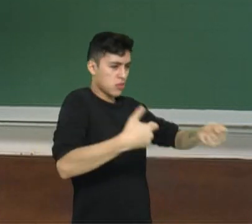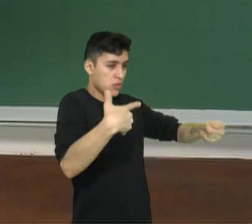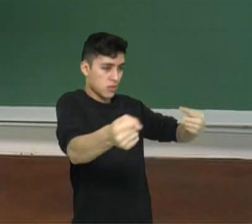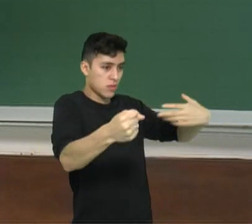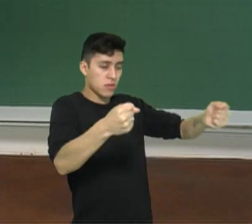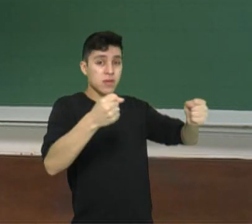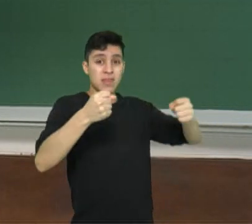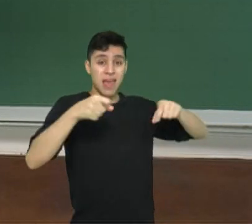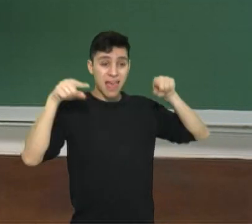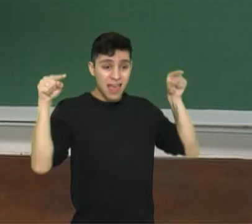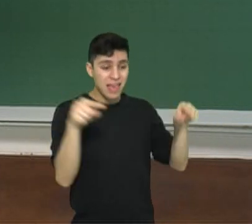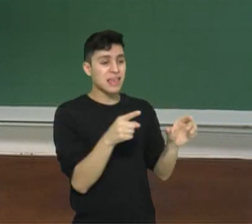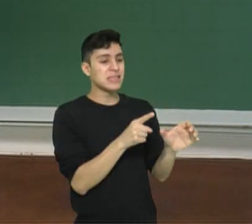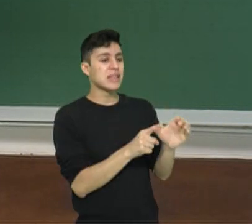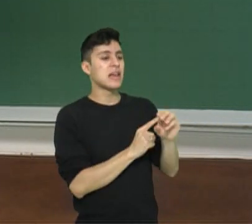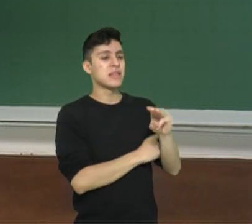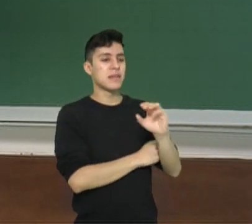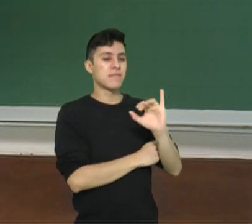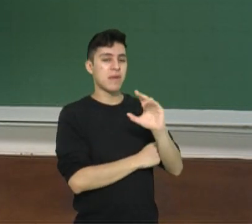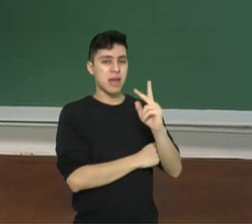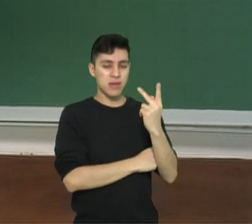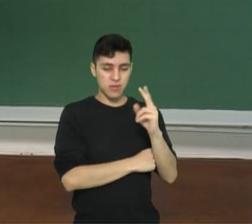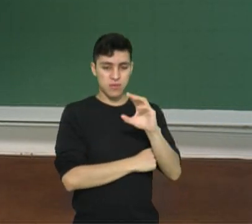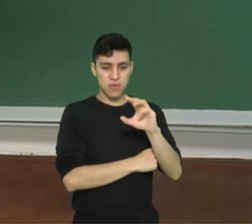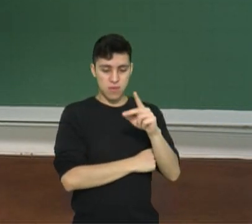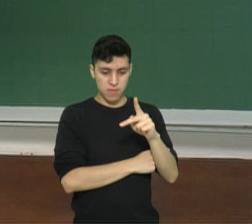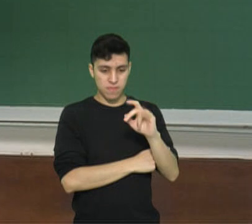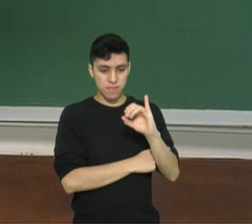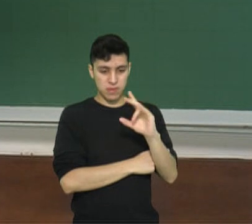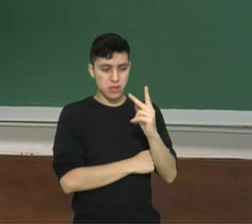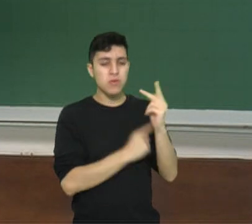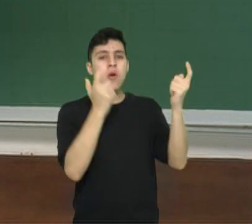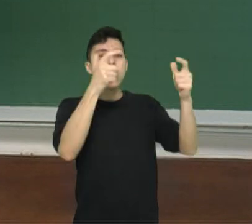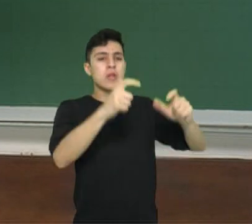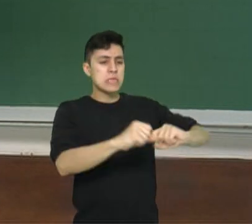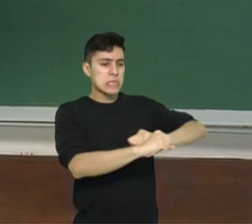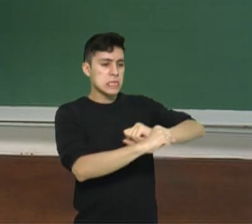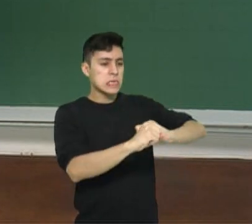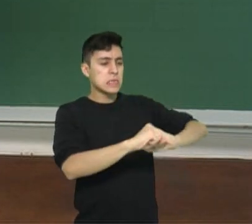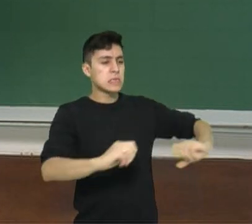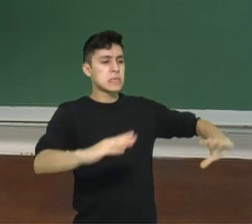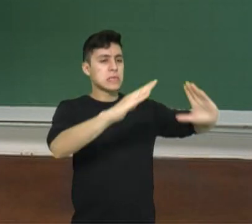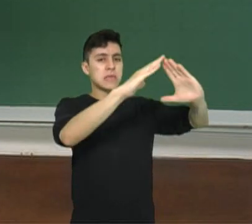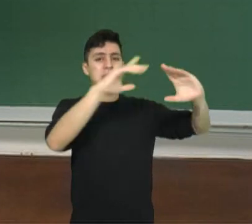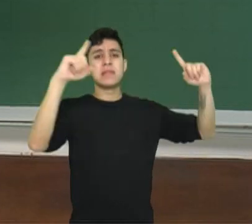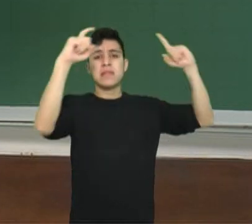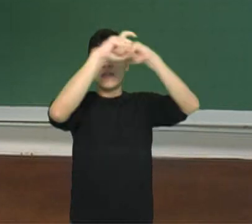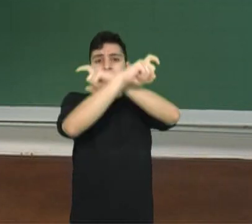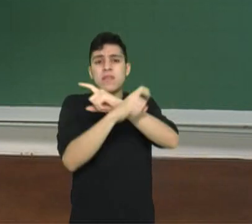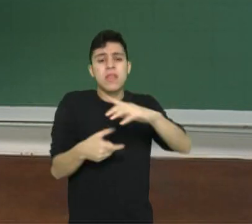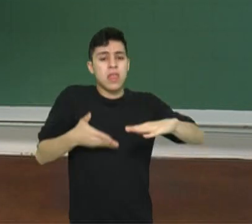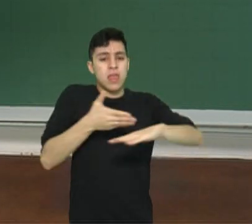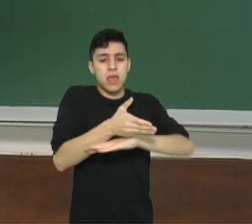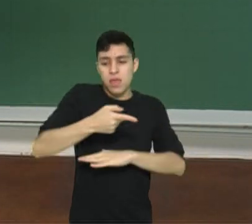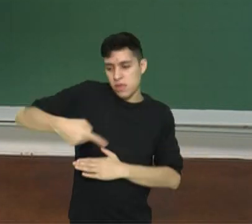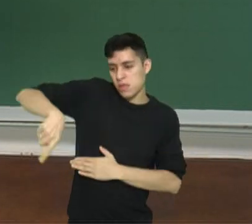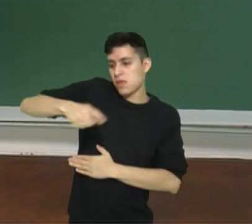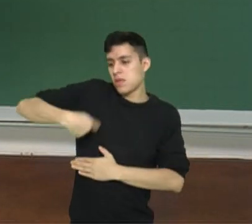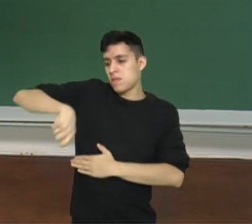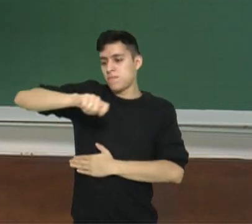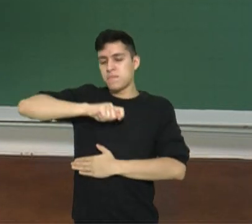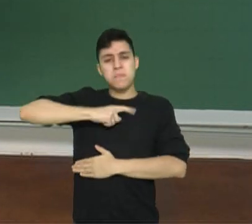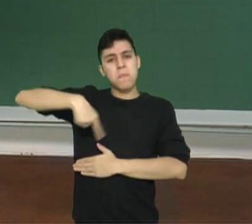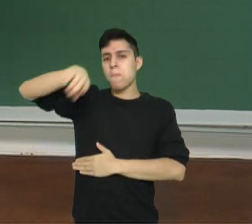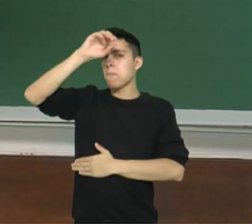cidade de Machu Picchu, ela está construída em um lugar que era de difícil acesso. Então, os espanhóis,